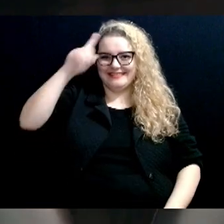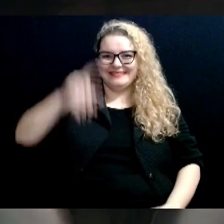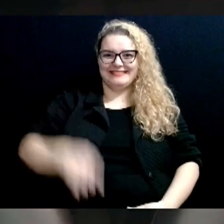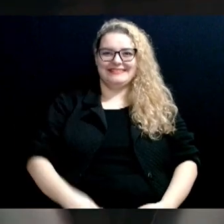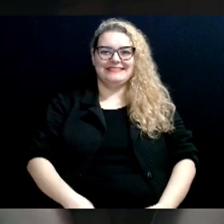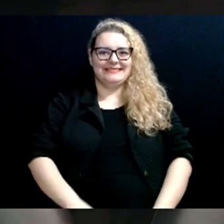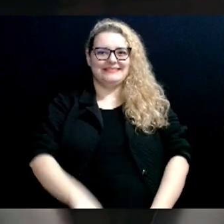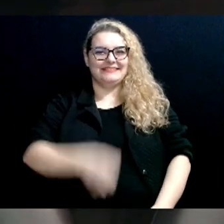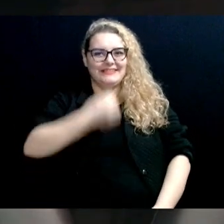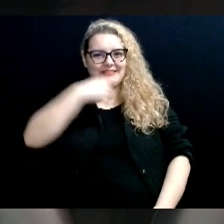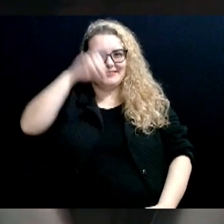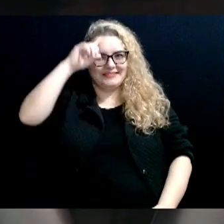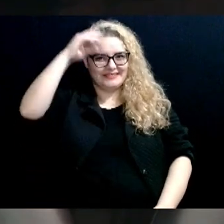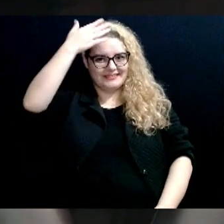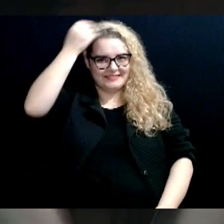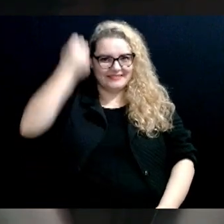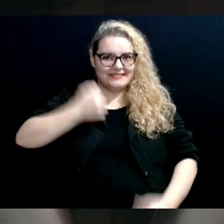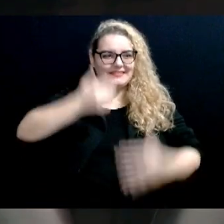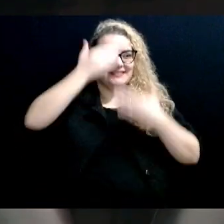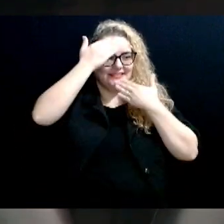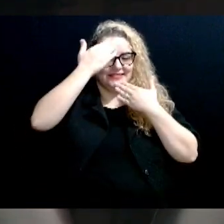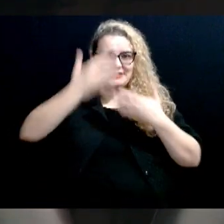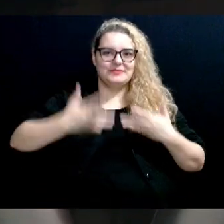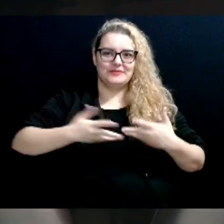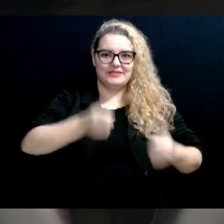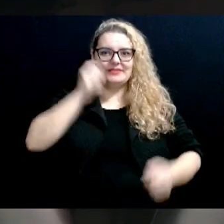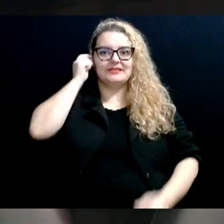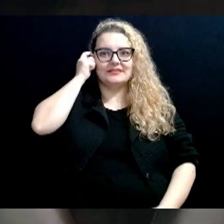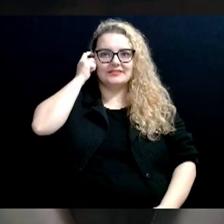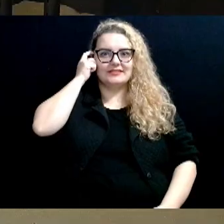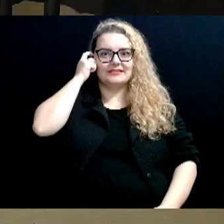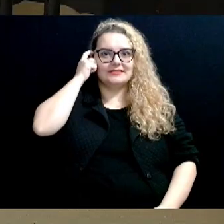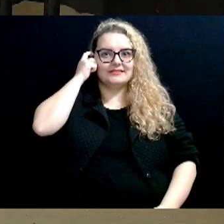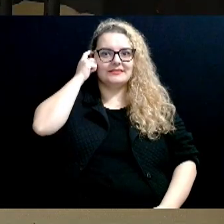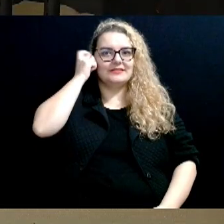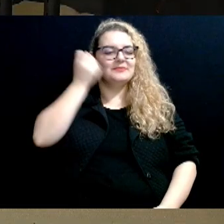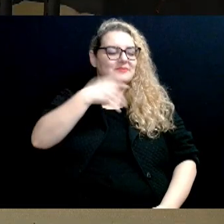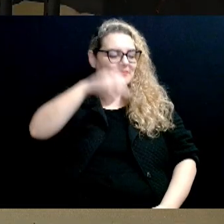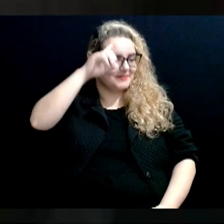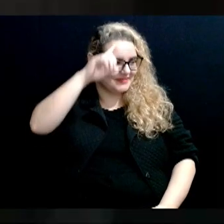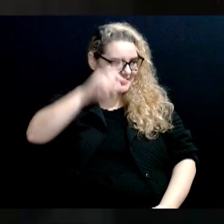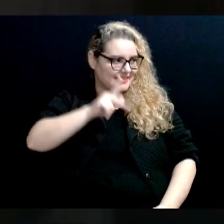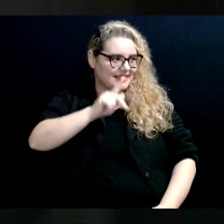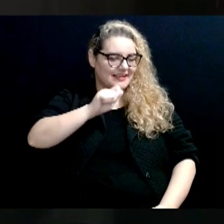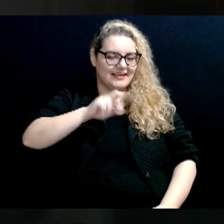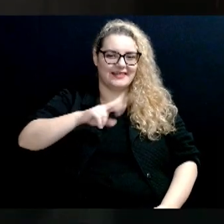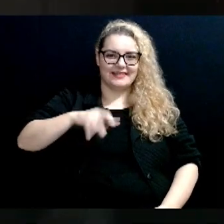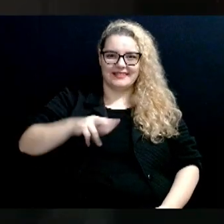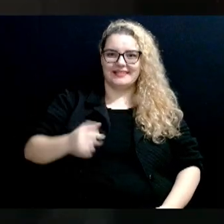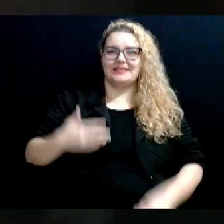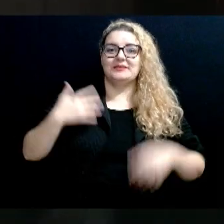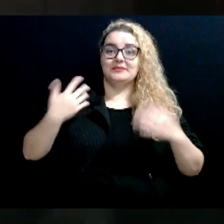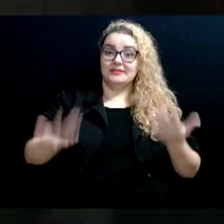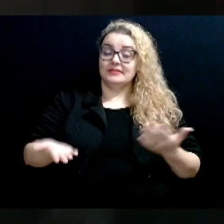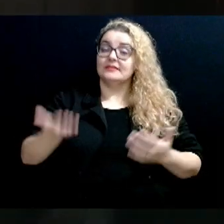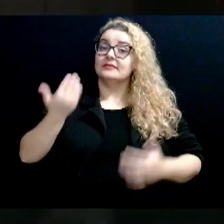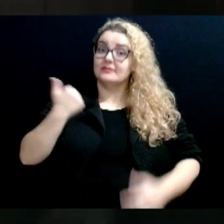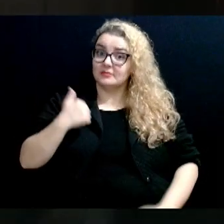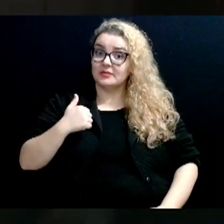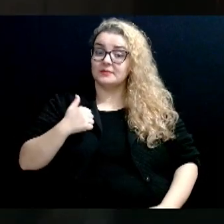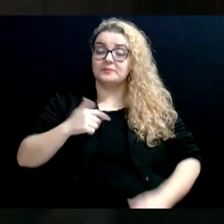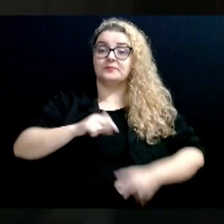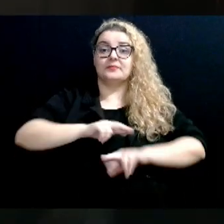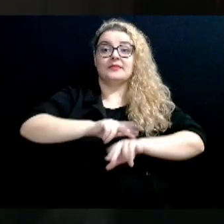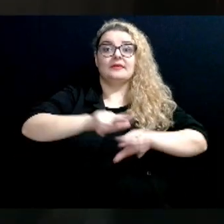Rúbia, obrigada pelo convite. Bom dia, Karina. Bom dia, Fabiana. Vamos lá então, porque a gente tem muito que conversar